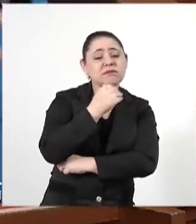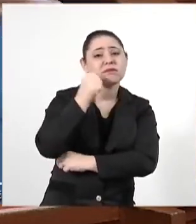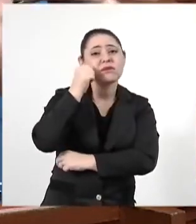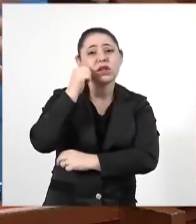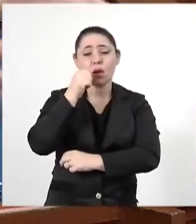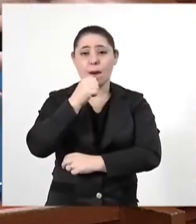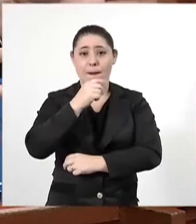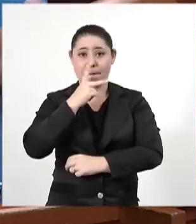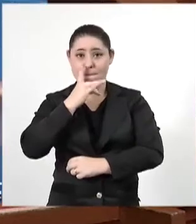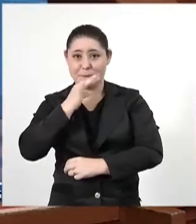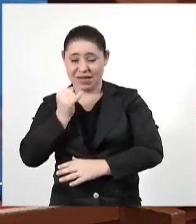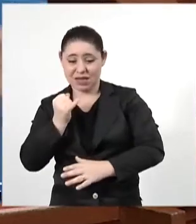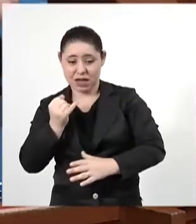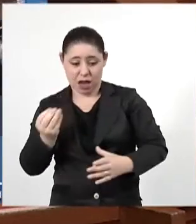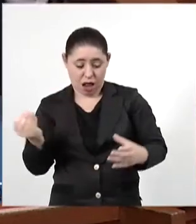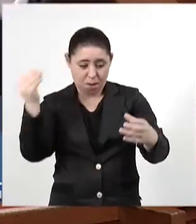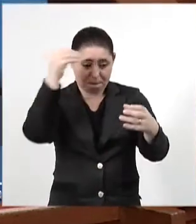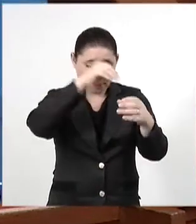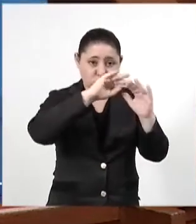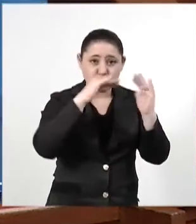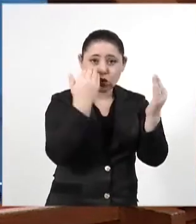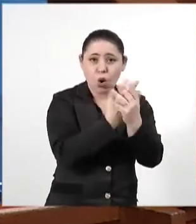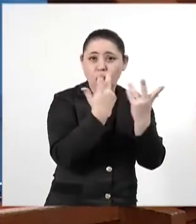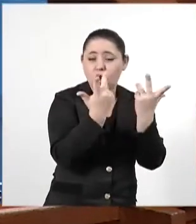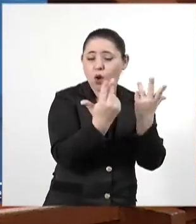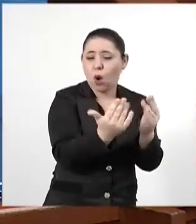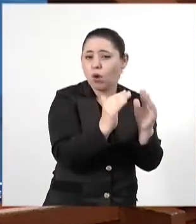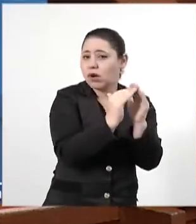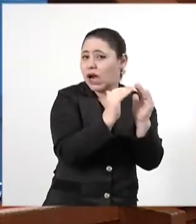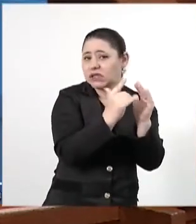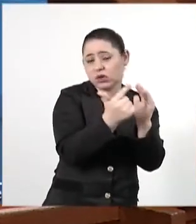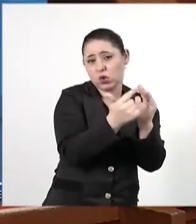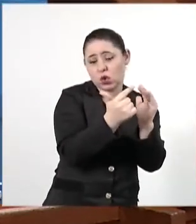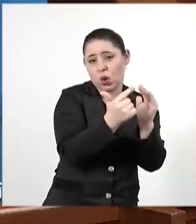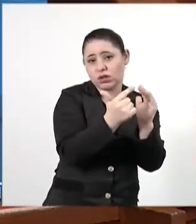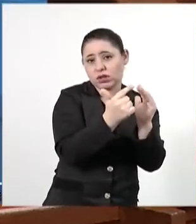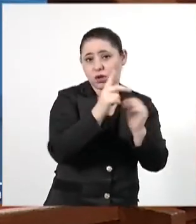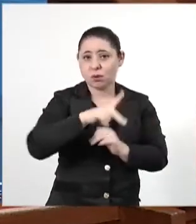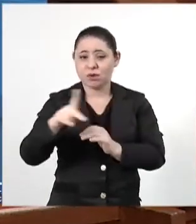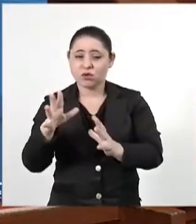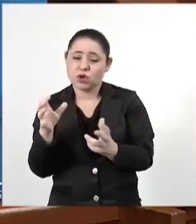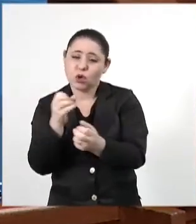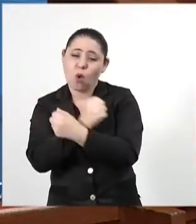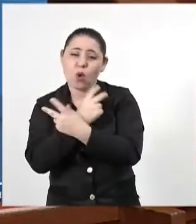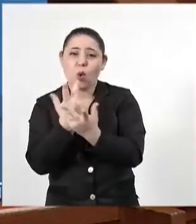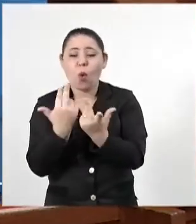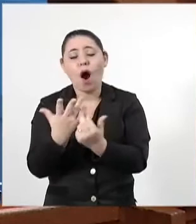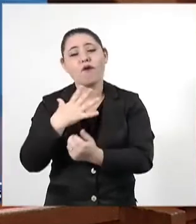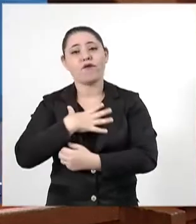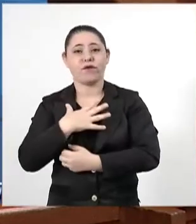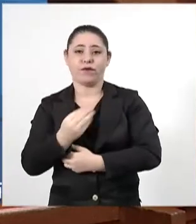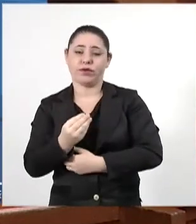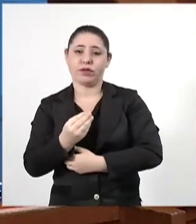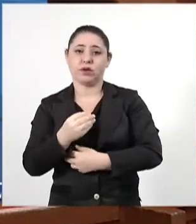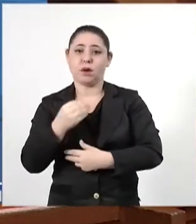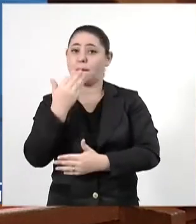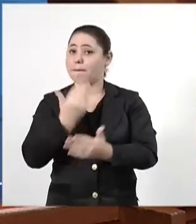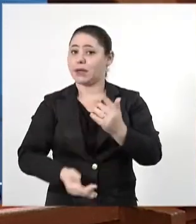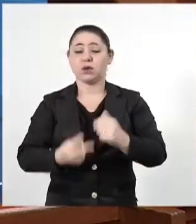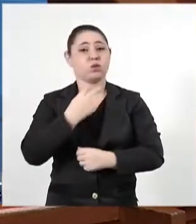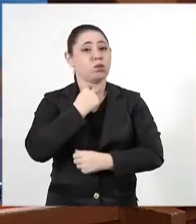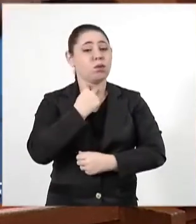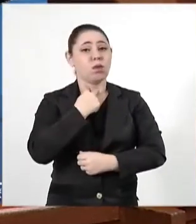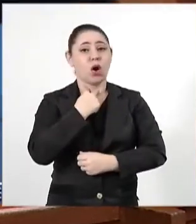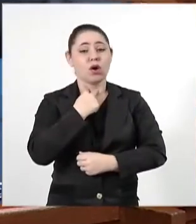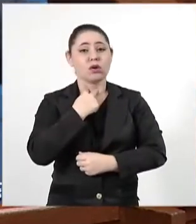colocam como segundo lar e esses professores acolhem como filhos. Nós não podemos perder esse acervo. E aí faz-se